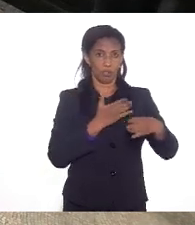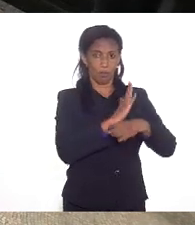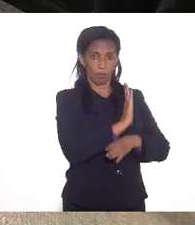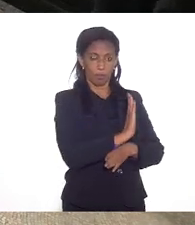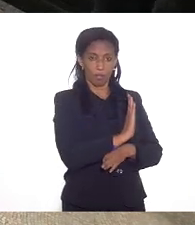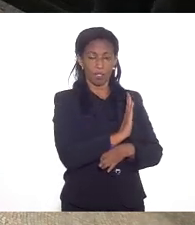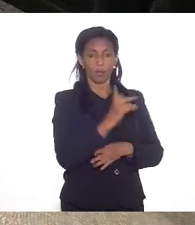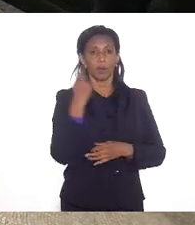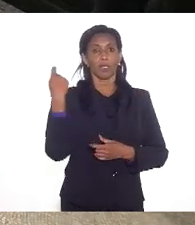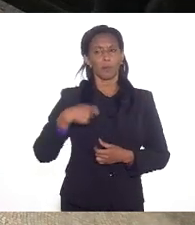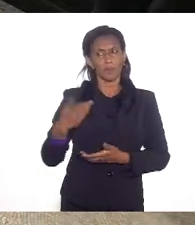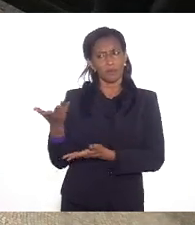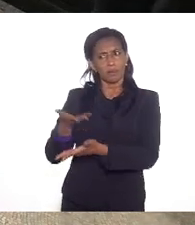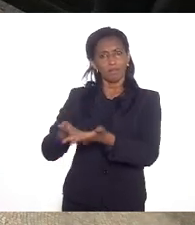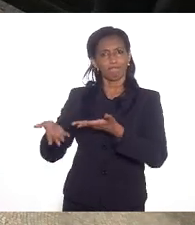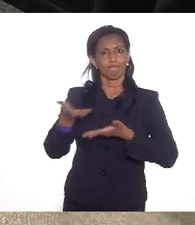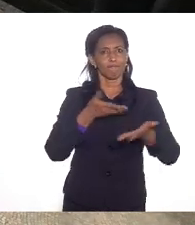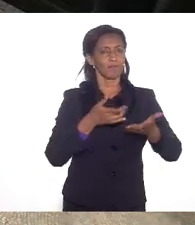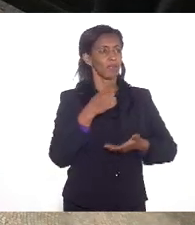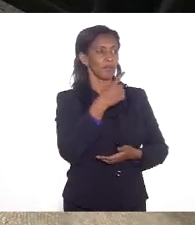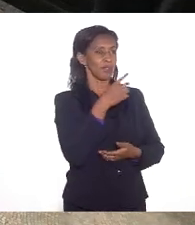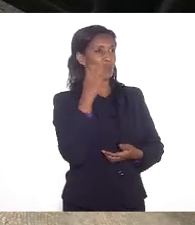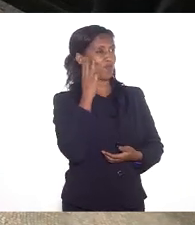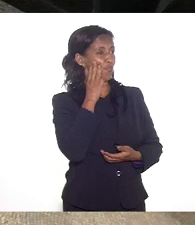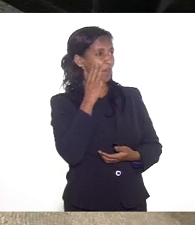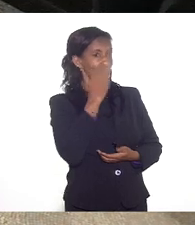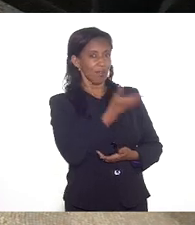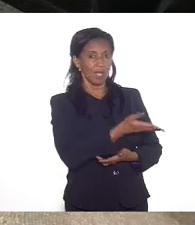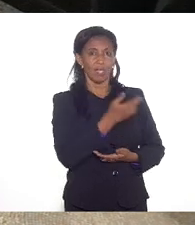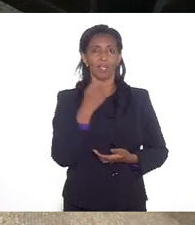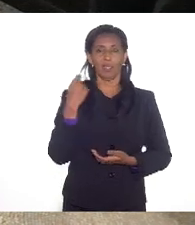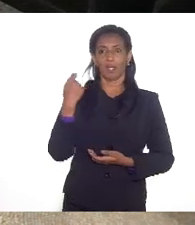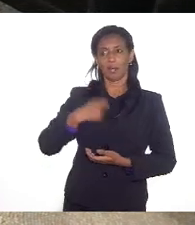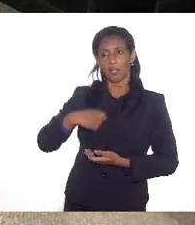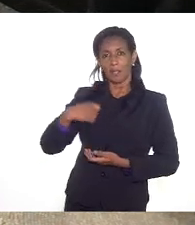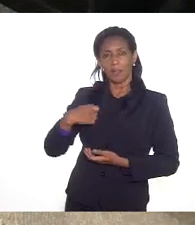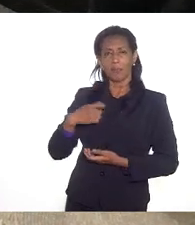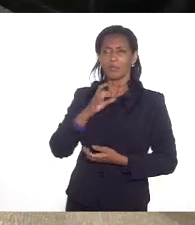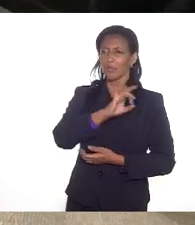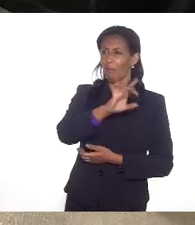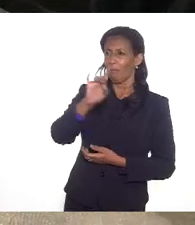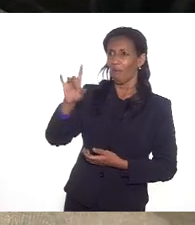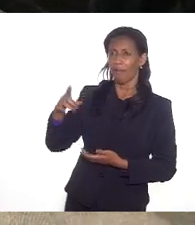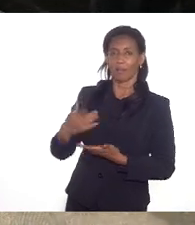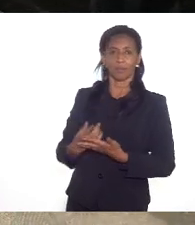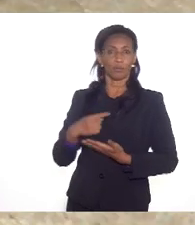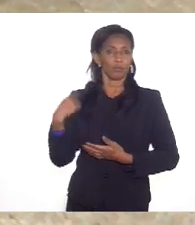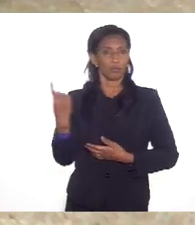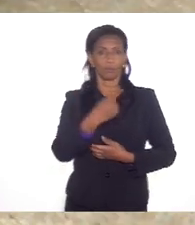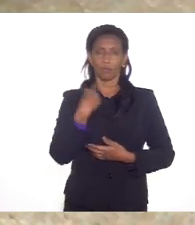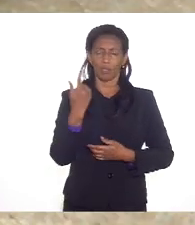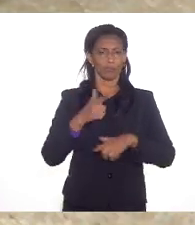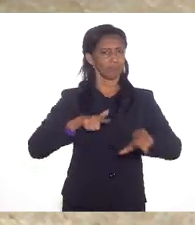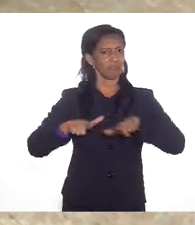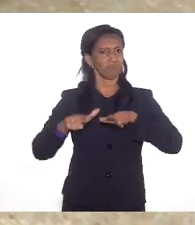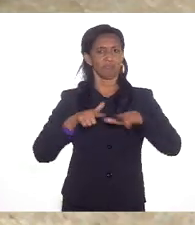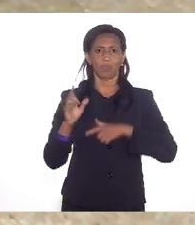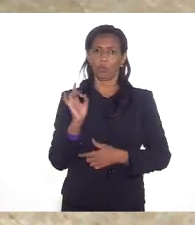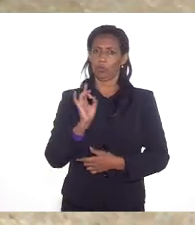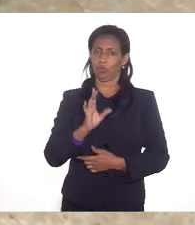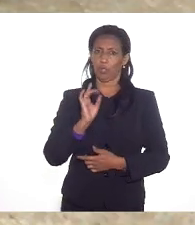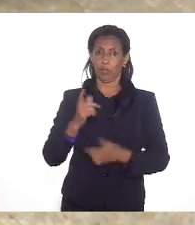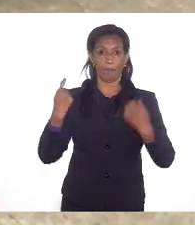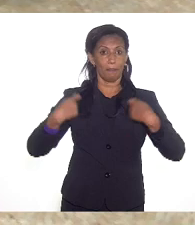Eu preciso da colaboração do deputado waldeck Eu preciso da colaboração Então nós não trabalhamos sozinhos